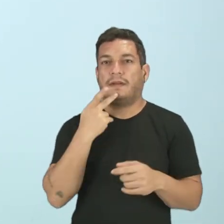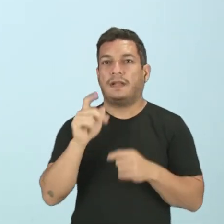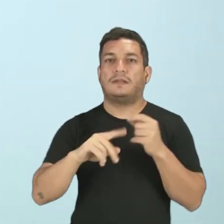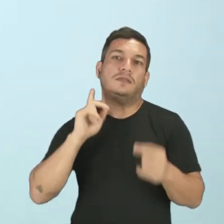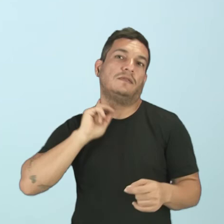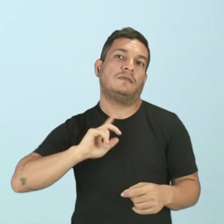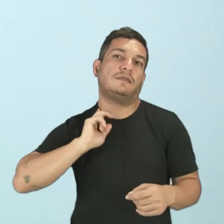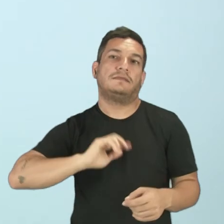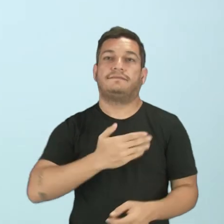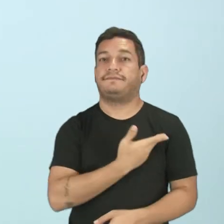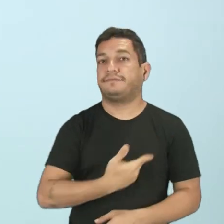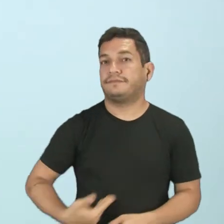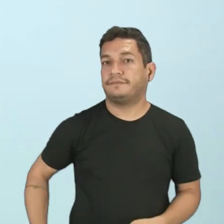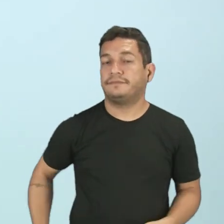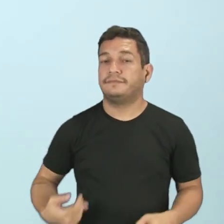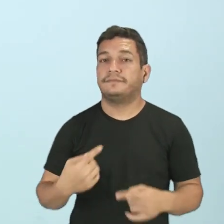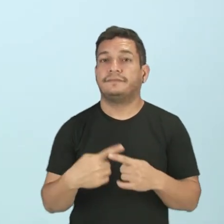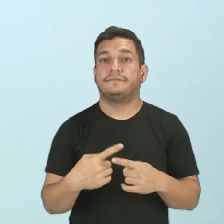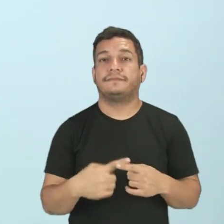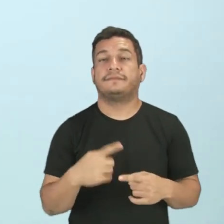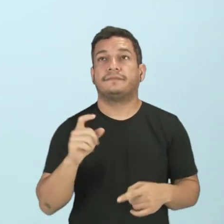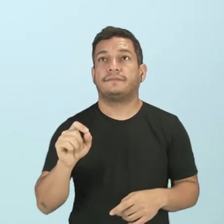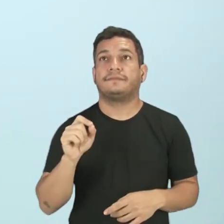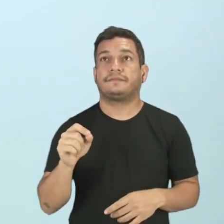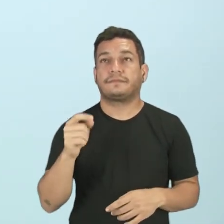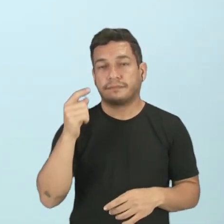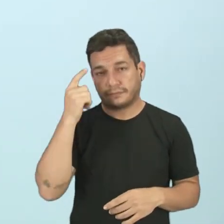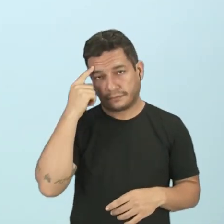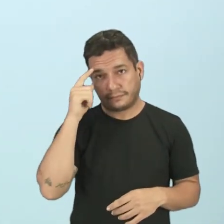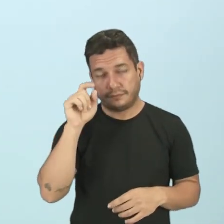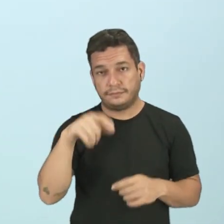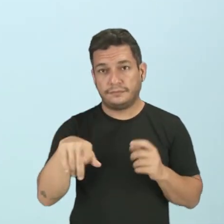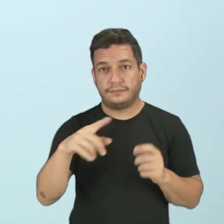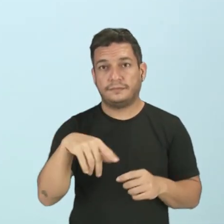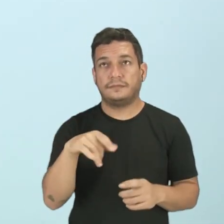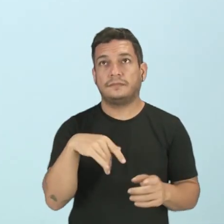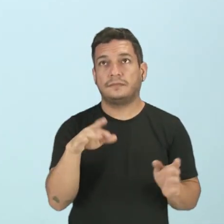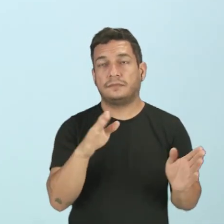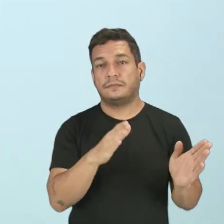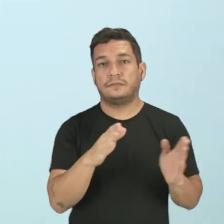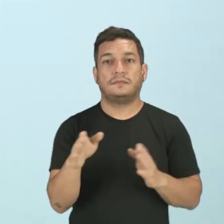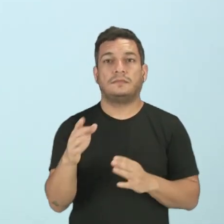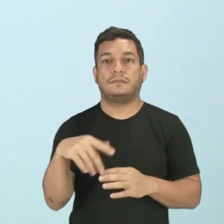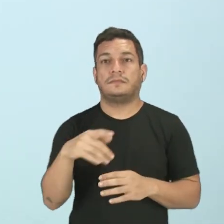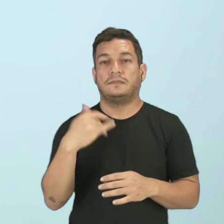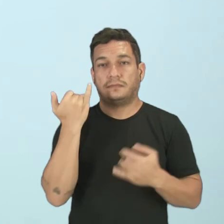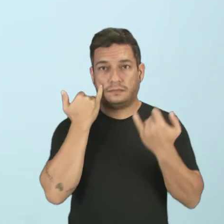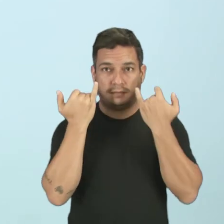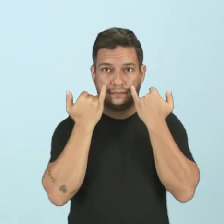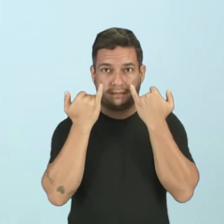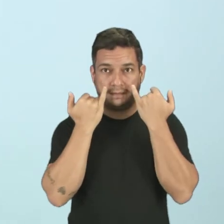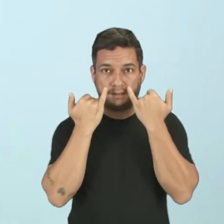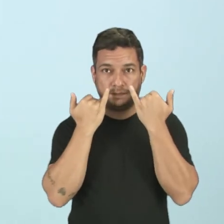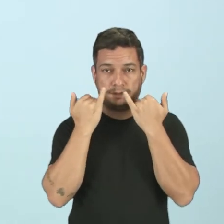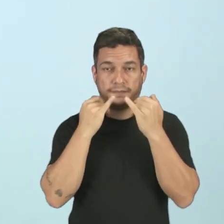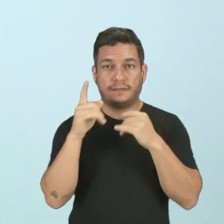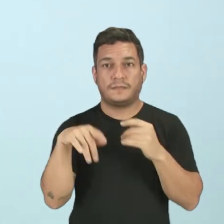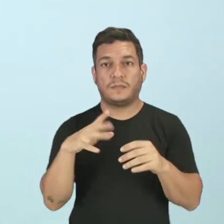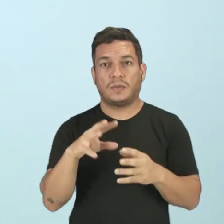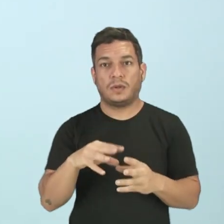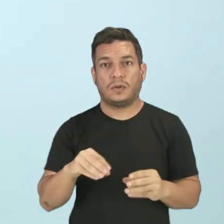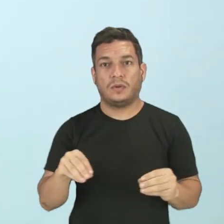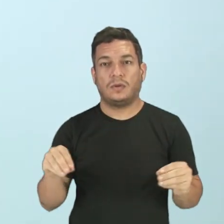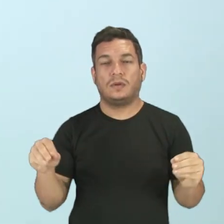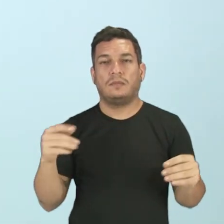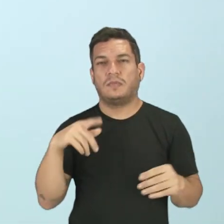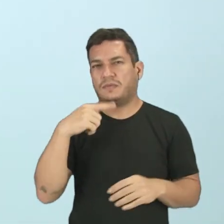e Vasco da Gama. Por quê? Porque essa é a ideia, é neutralizar tudo aquilo que você se informou durante o jornal. Então, é